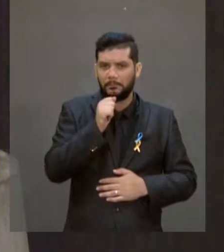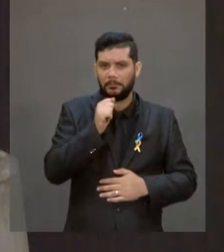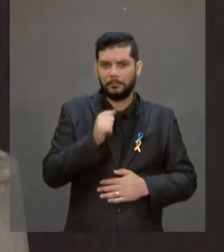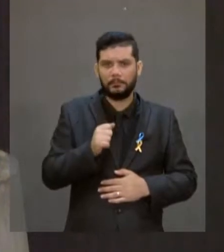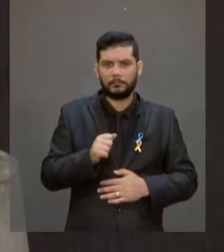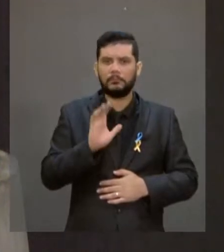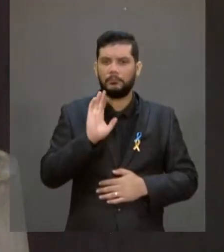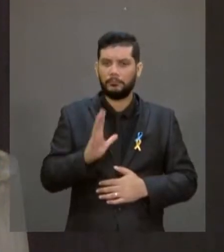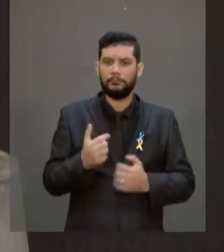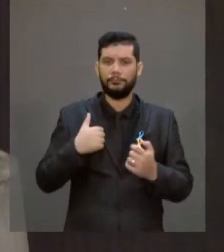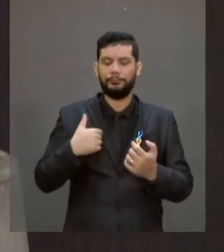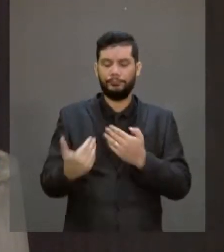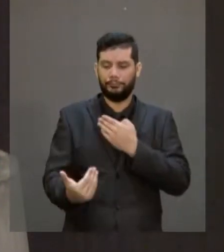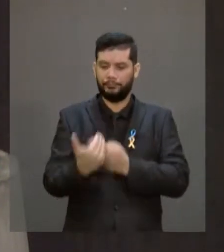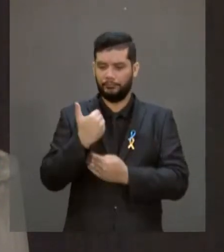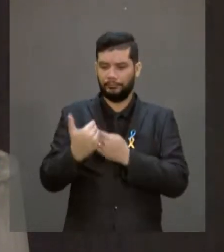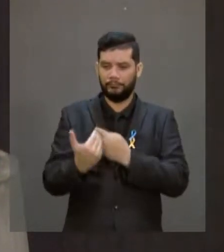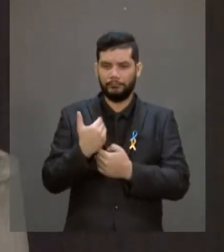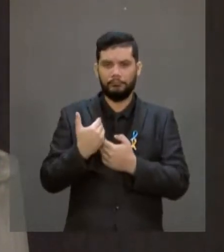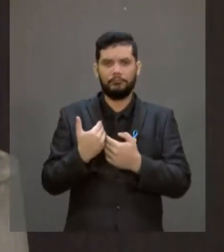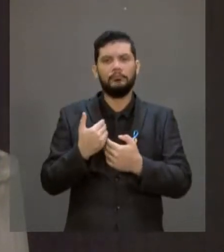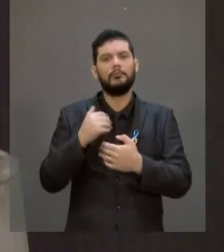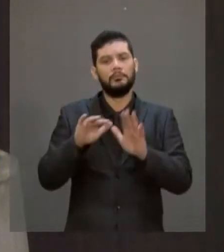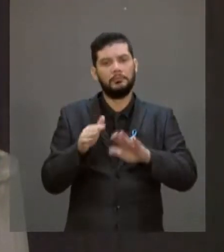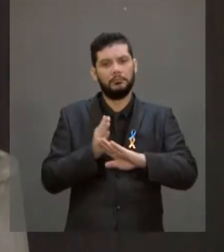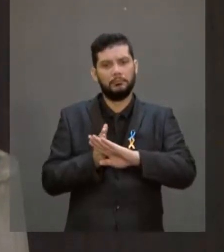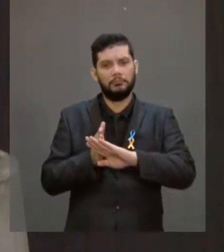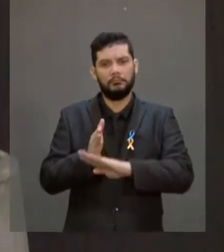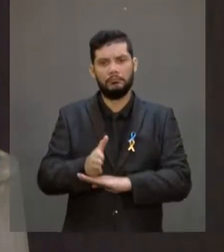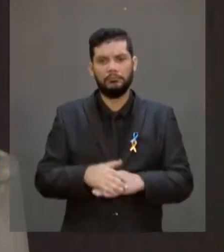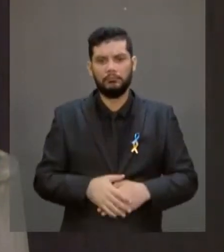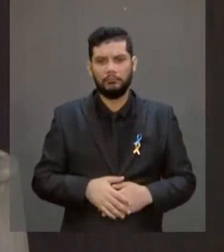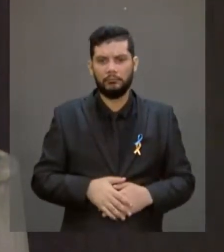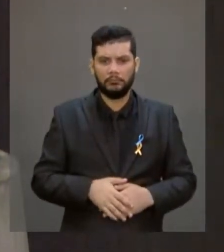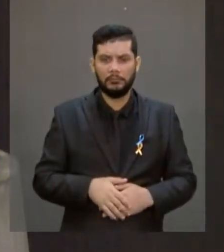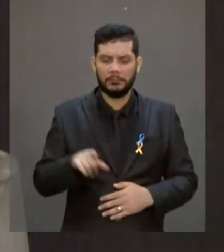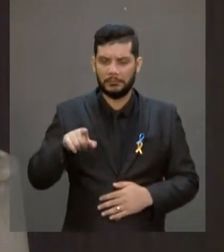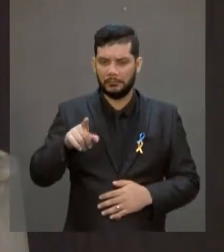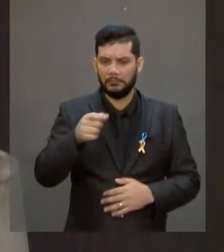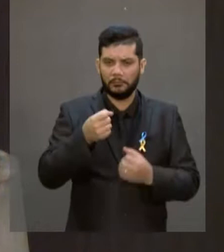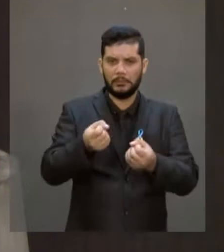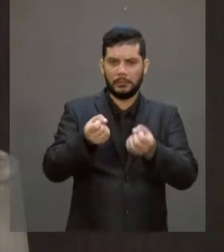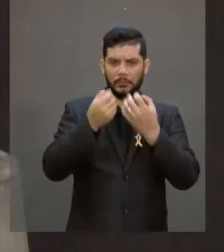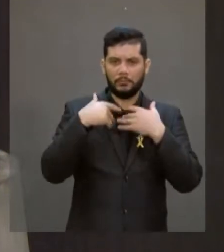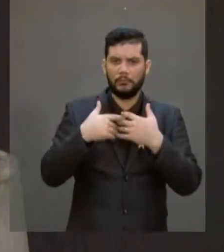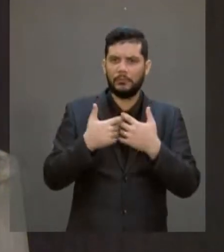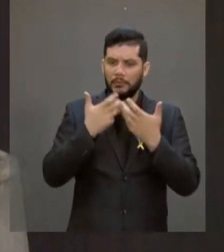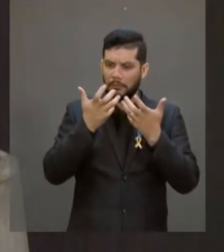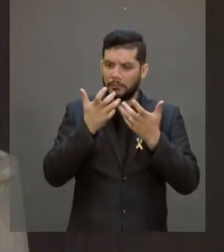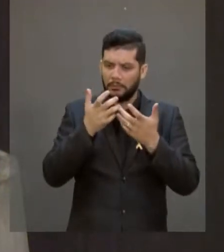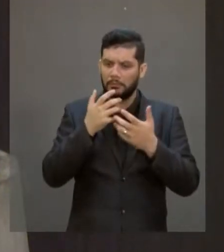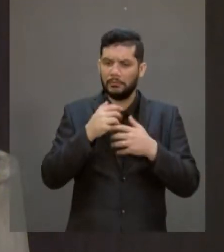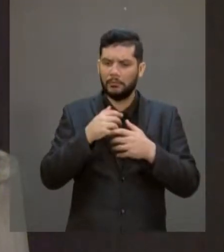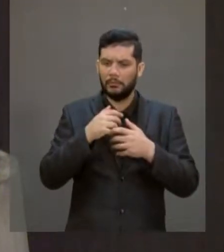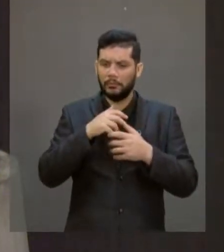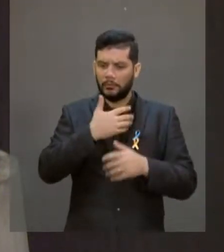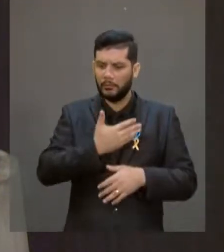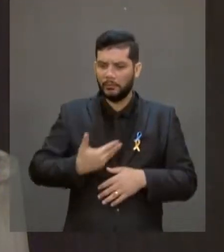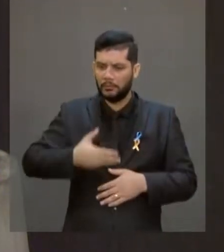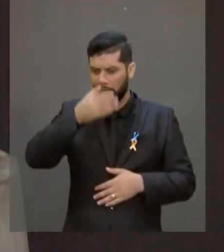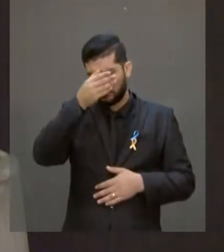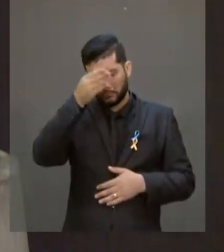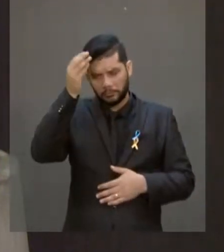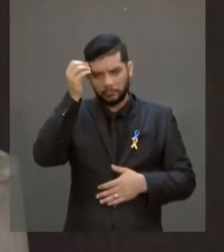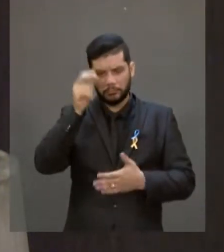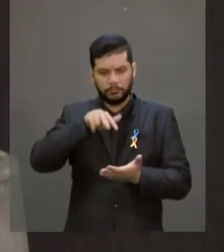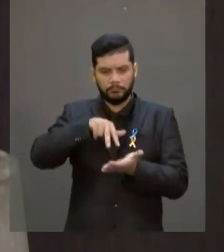recebi inúmeras vezes. E elas dizem, eu queria muito que o governador se dirigisse a nós com um pedido